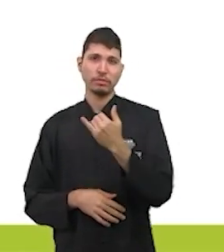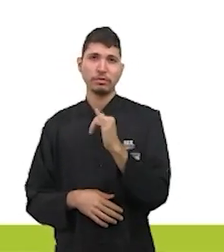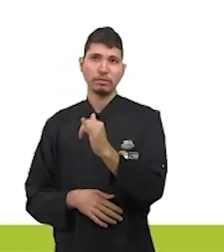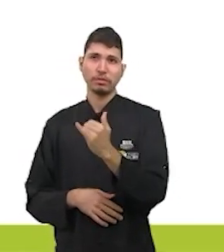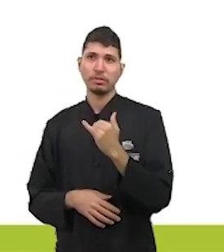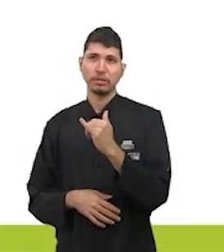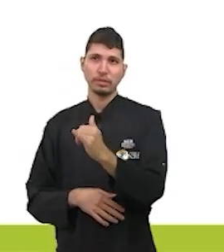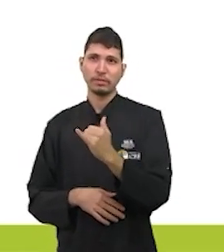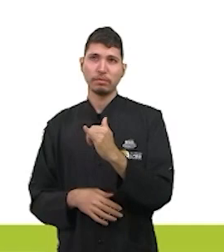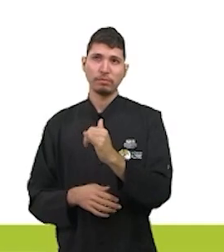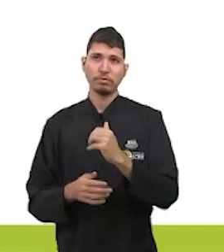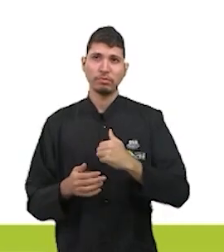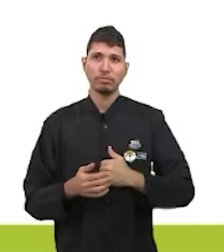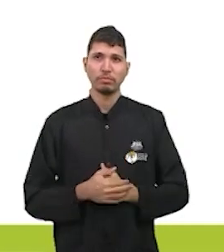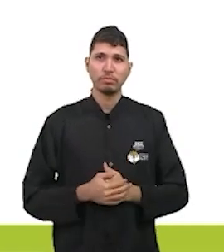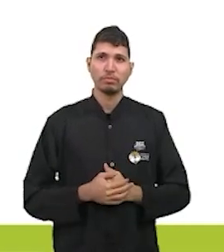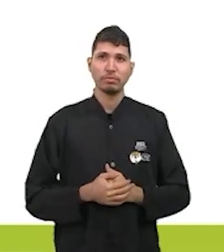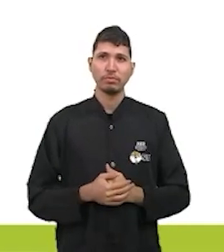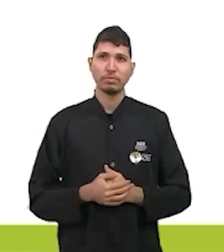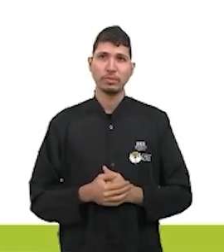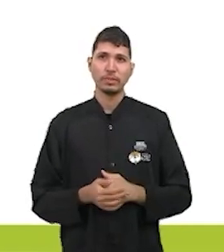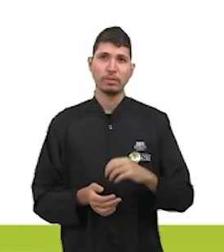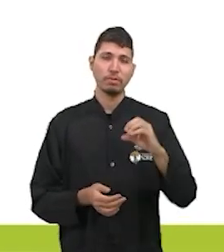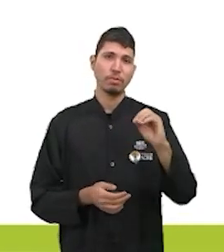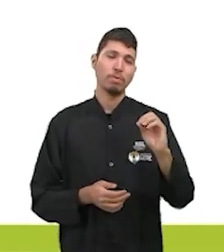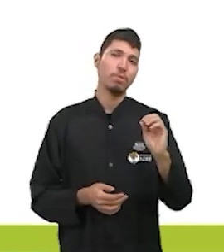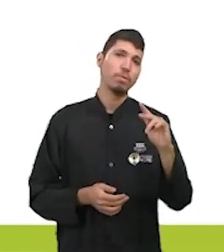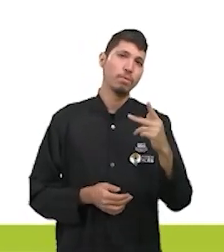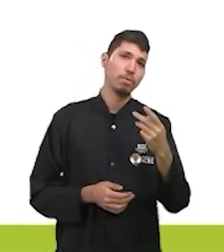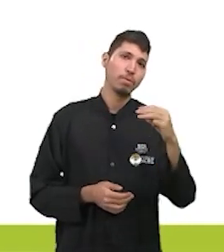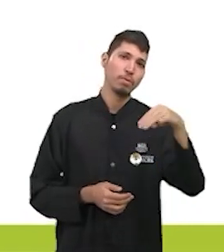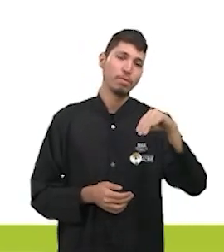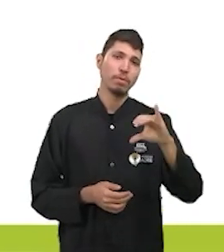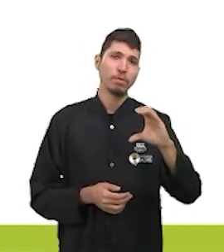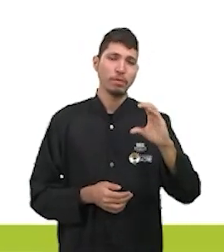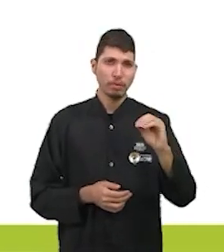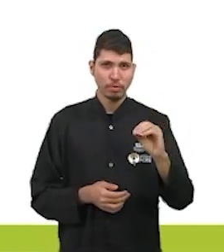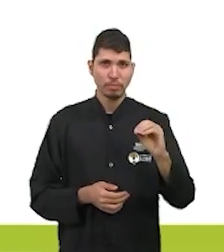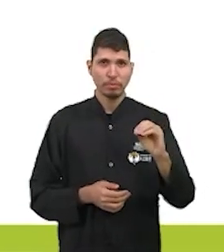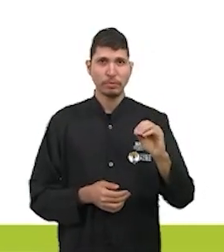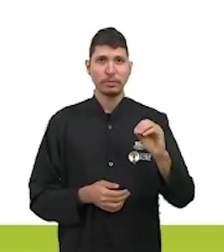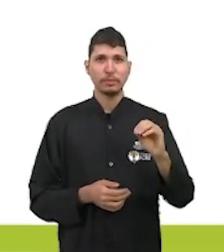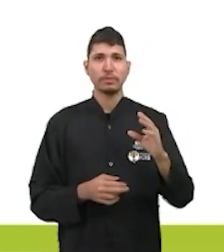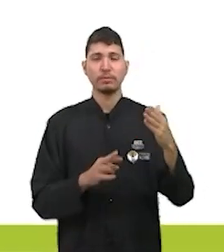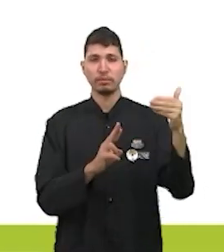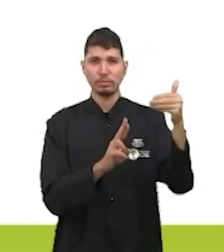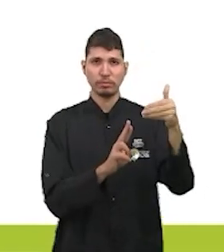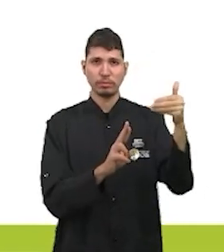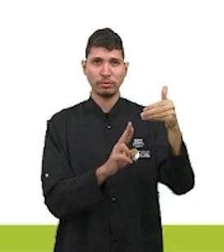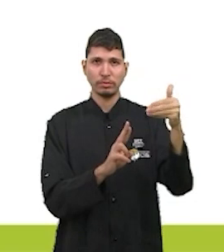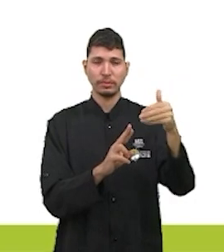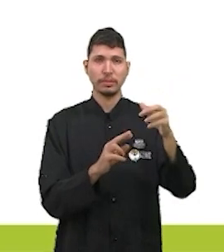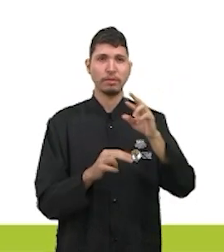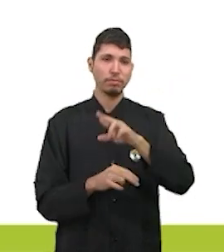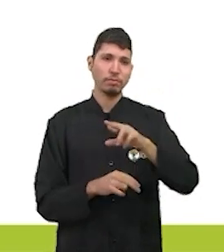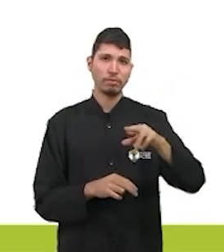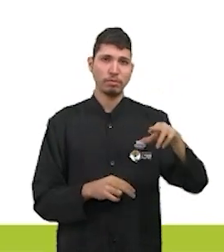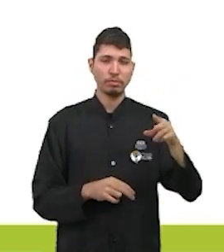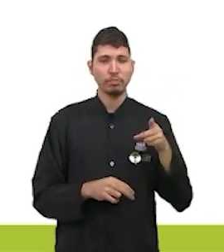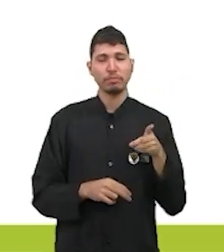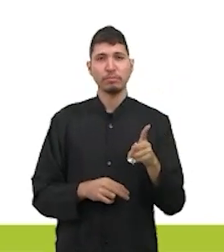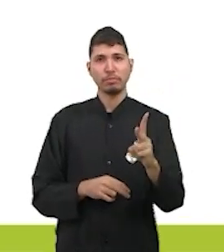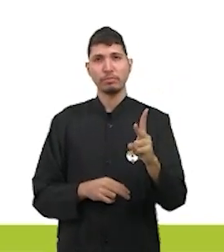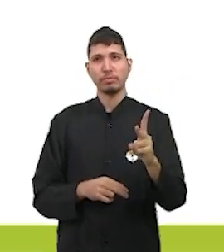reta. Então, se vier uma questão aí com uma reta, falando de resistor, é porque está falando de que ele é ômico, que essa resistência é constante